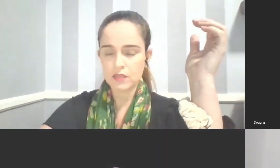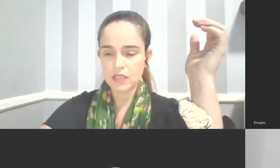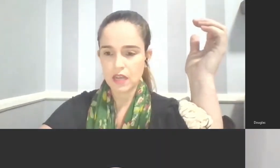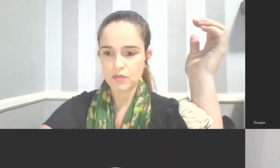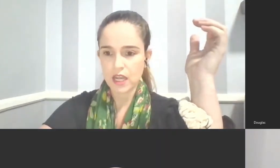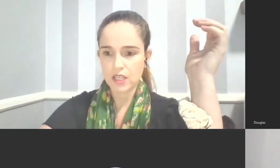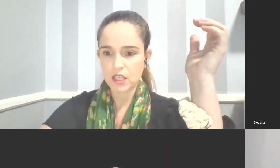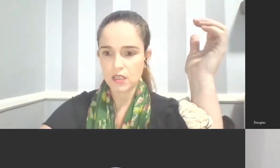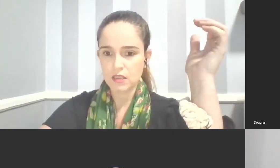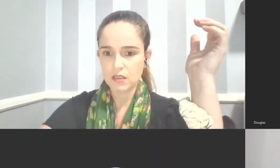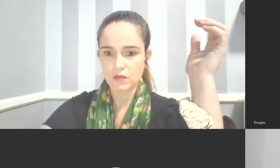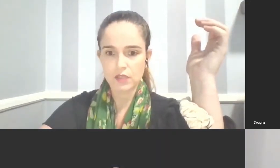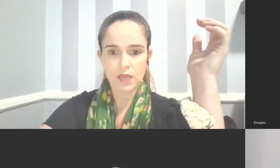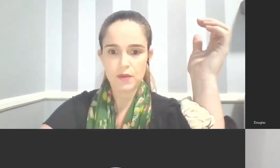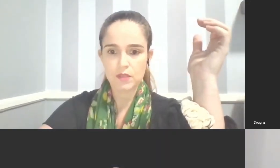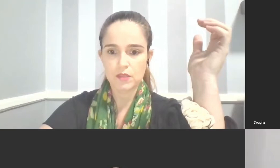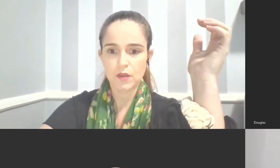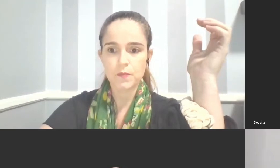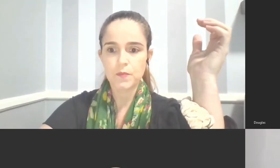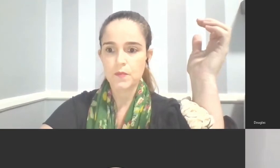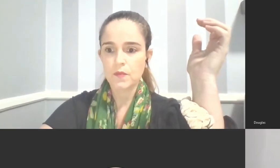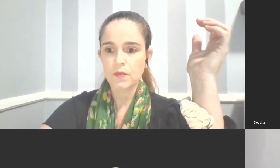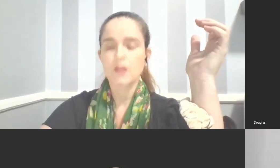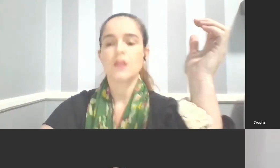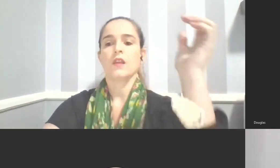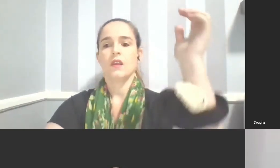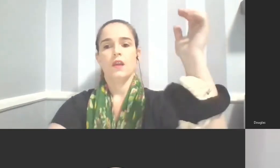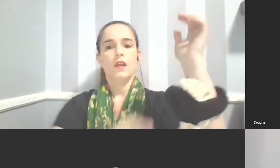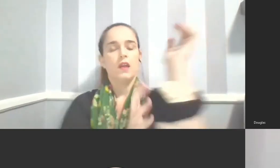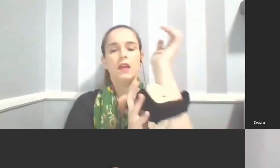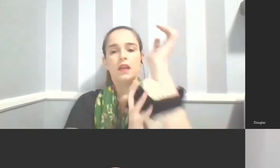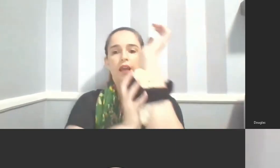Deixa eu olhar o chat aqui. Não tem ninguém perguntando, não.